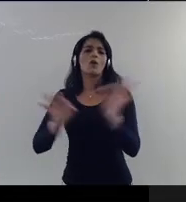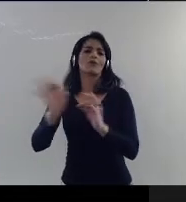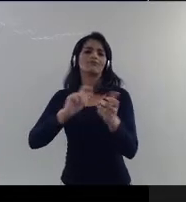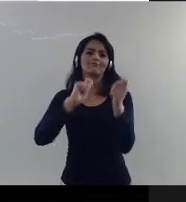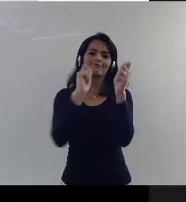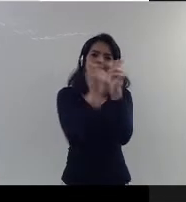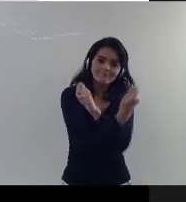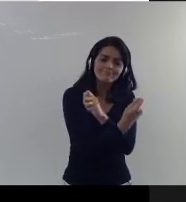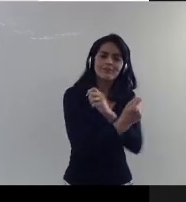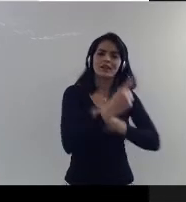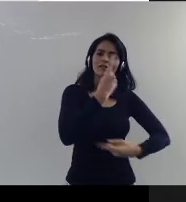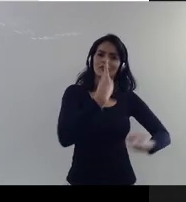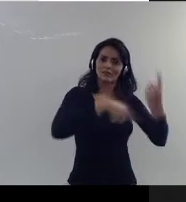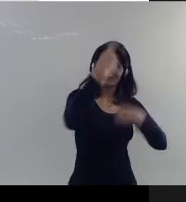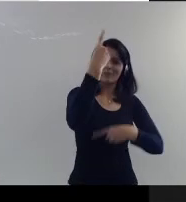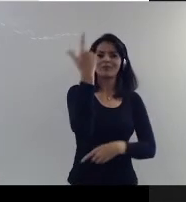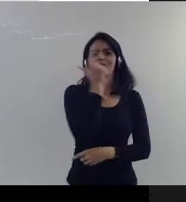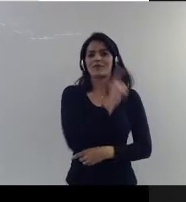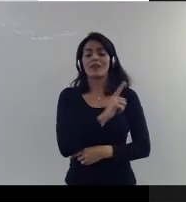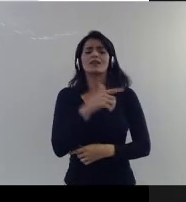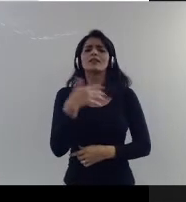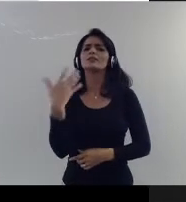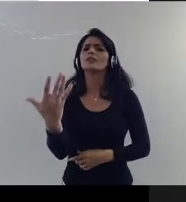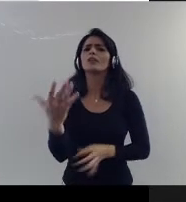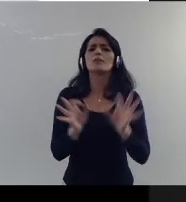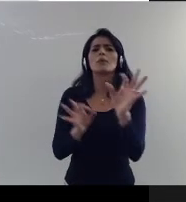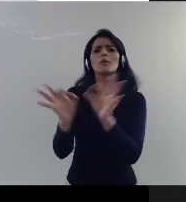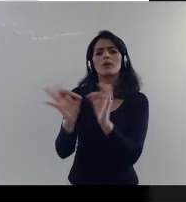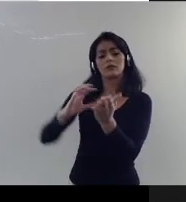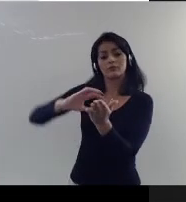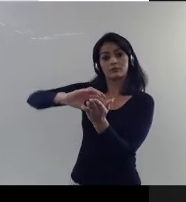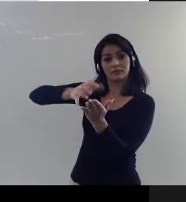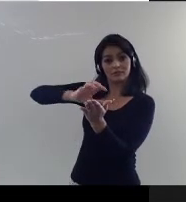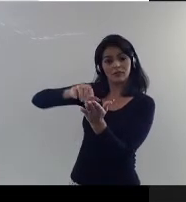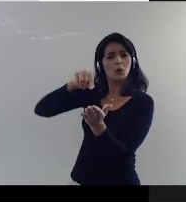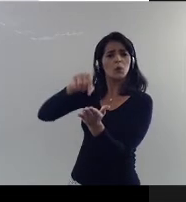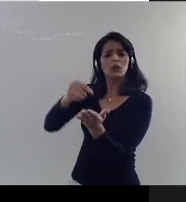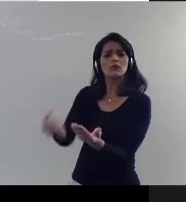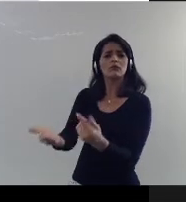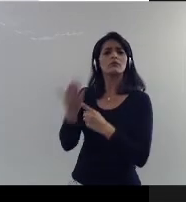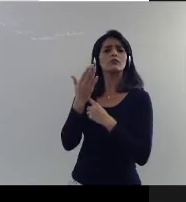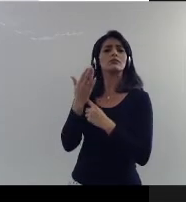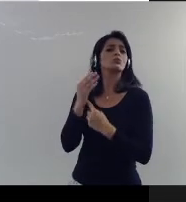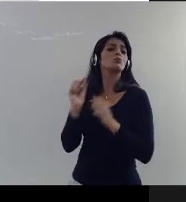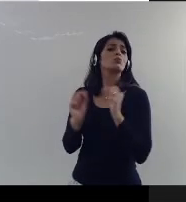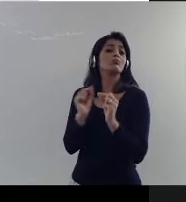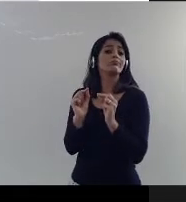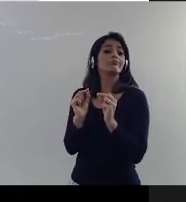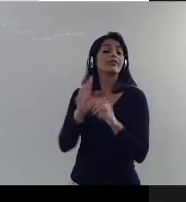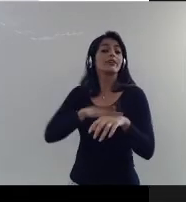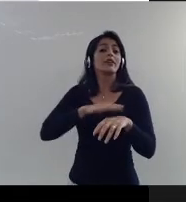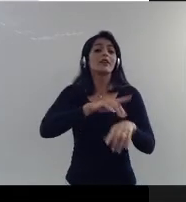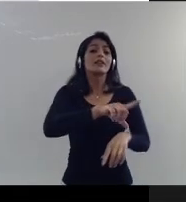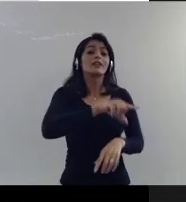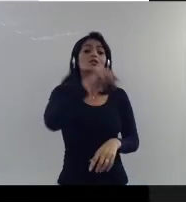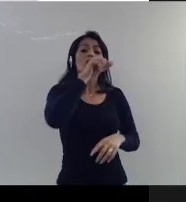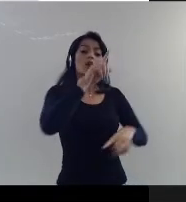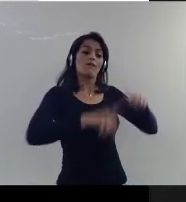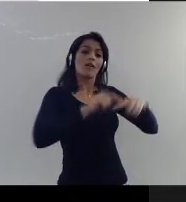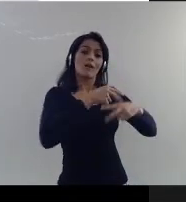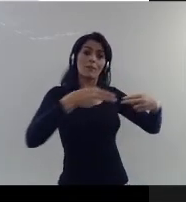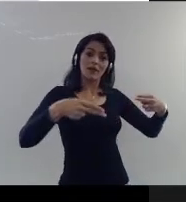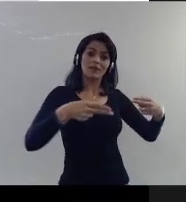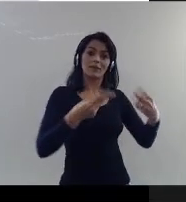né? Então, a gente sempre parte isso, né? Organização de dados, o que a gente faz com isso, e depois como é que a gente cria, né, um